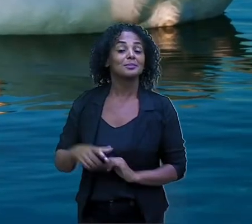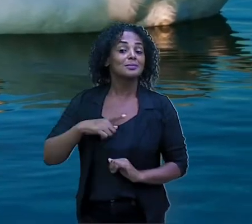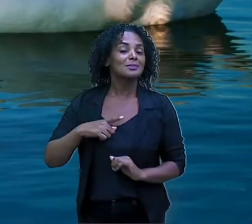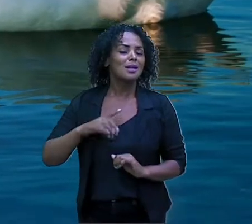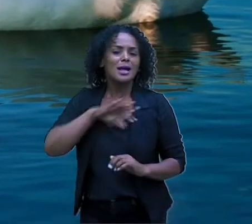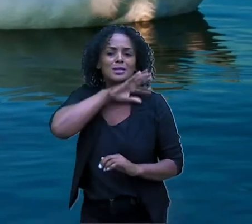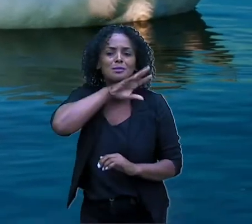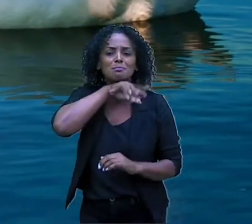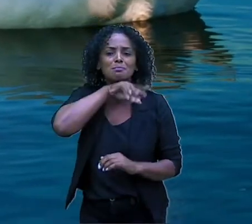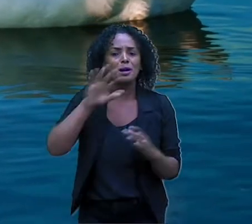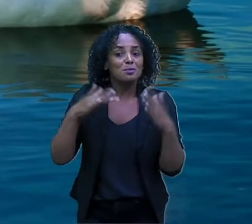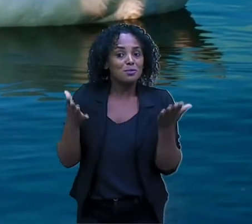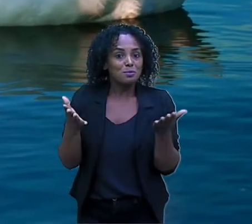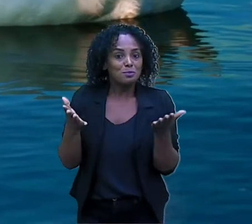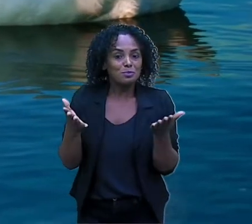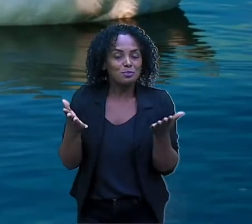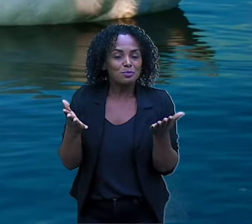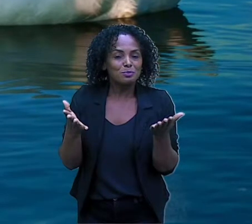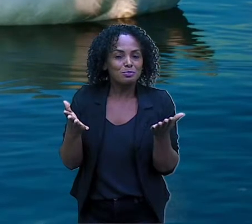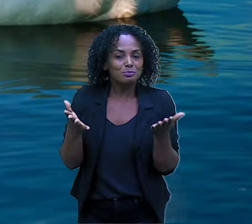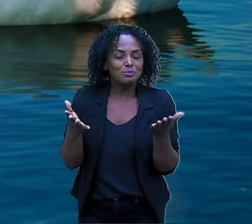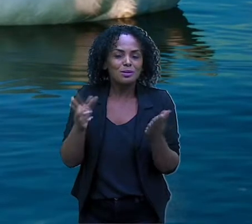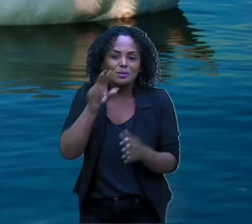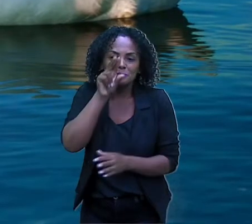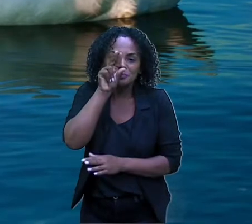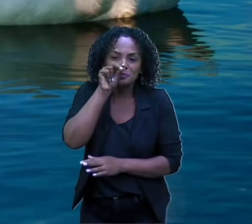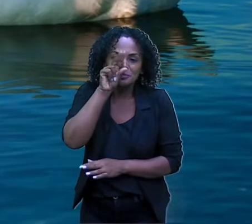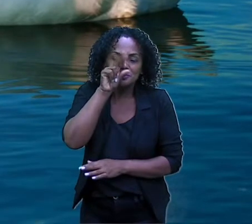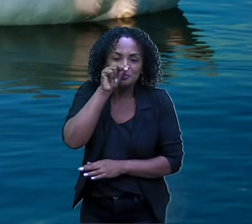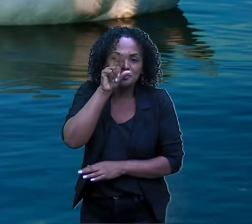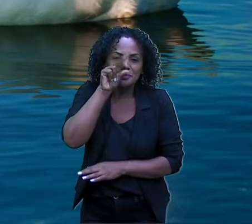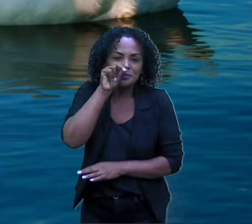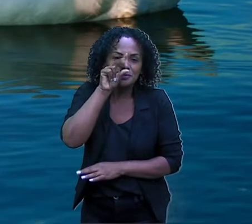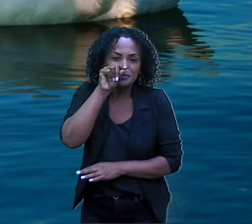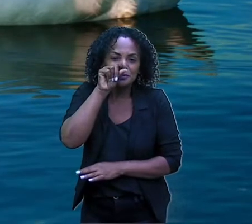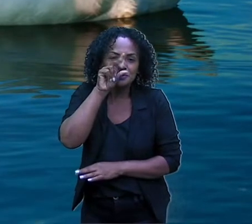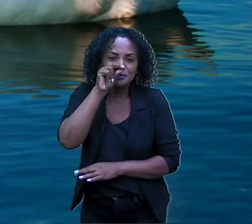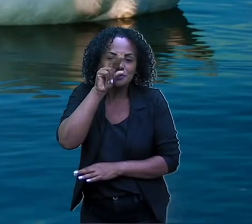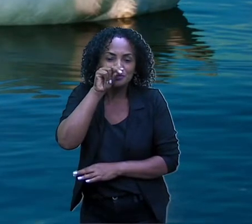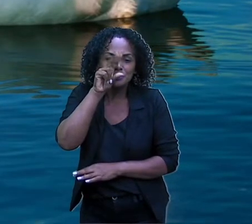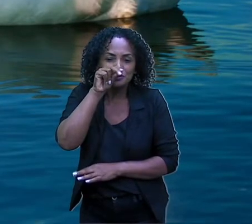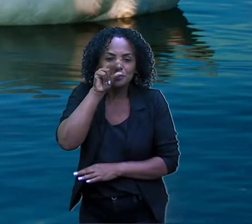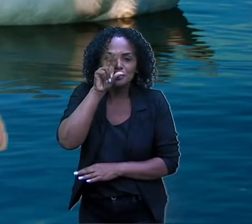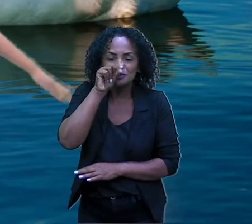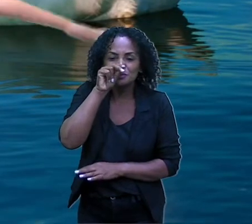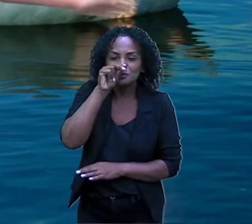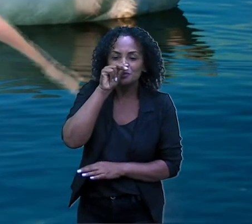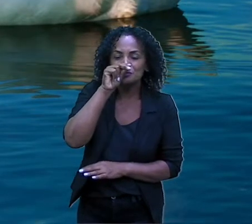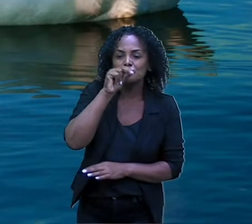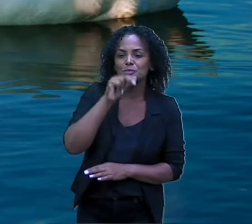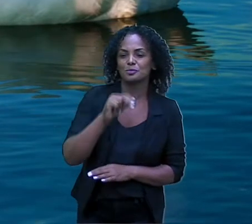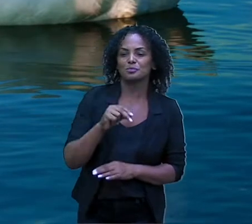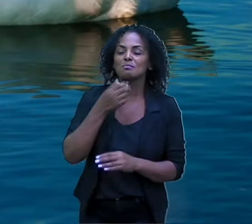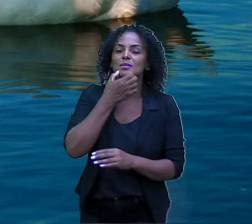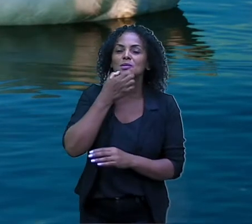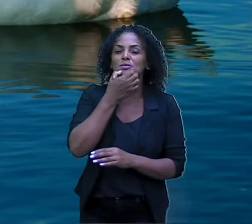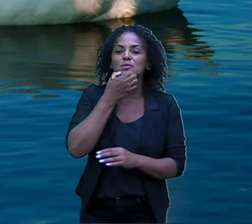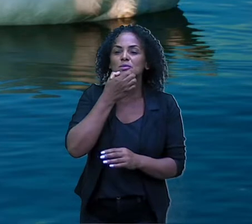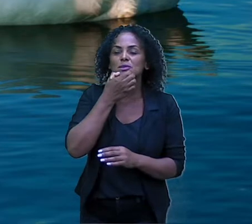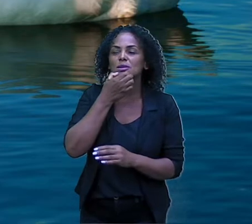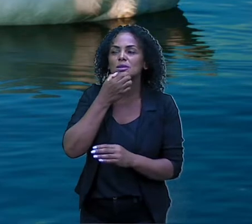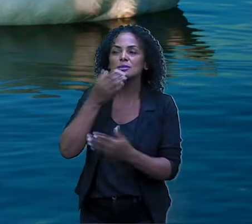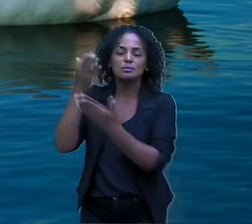mais. Temos, ó, cisne, né? Tem vários cisnes aí. Swans. Swans.